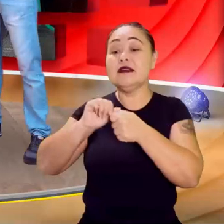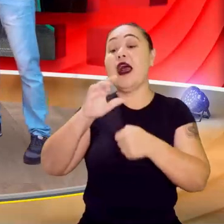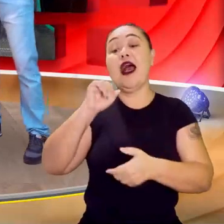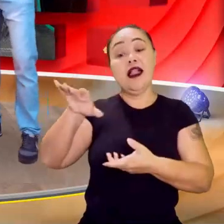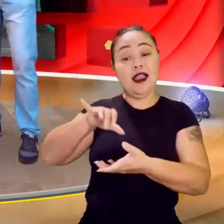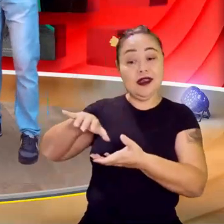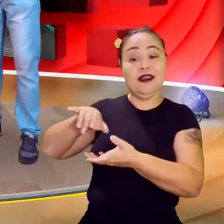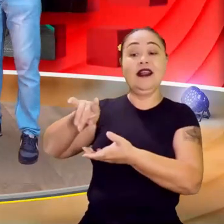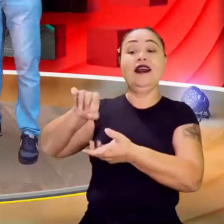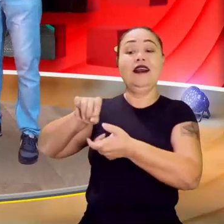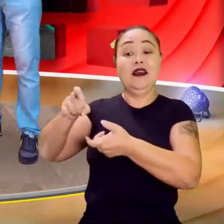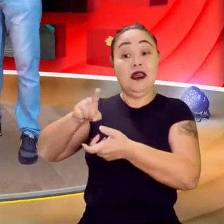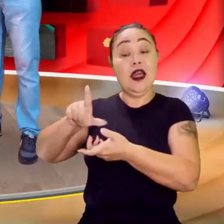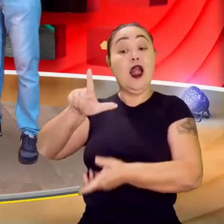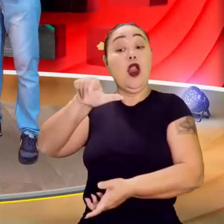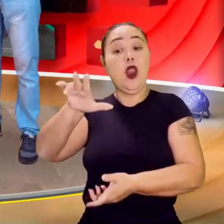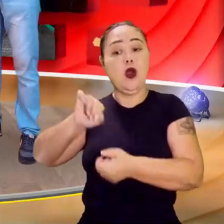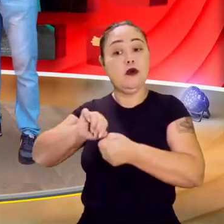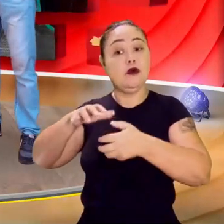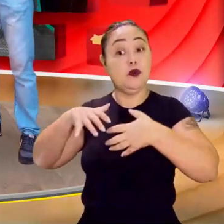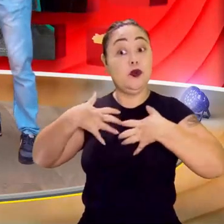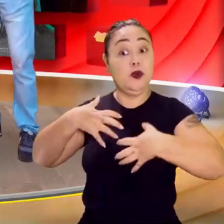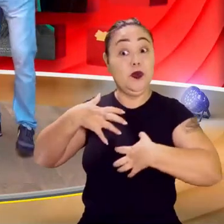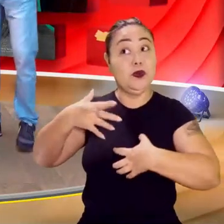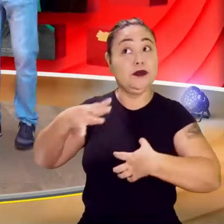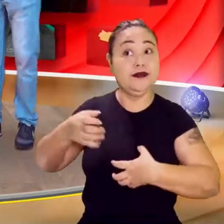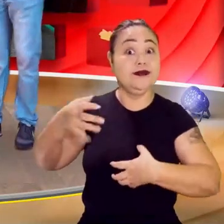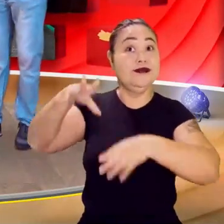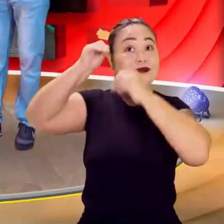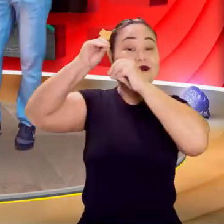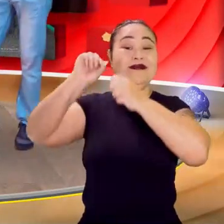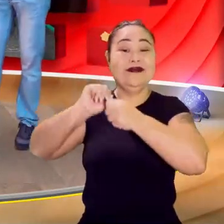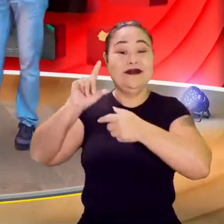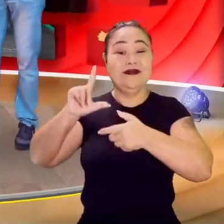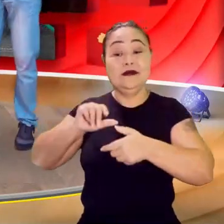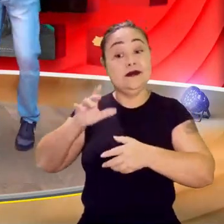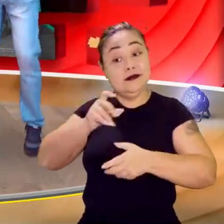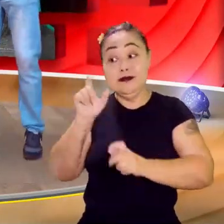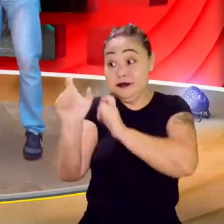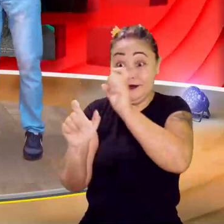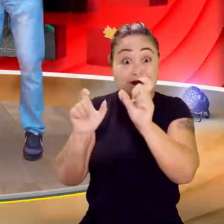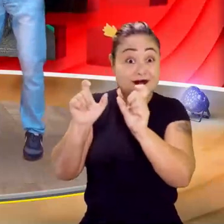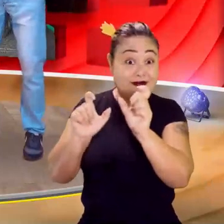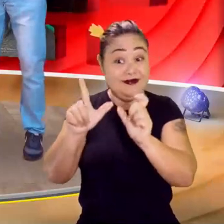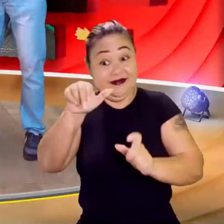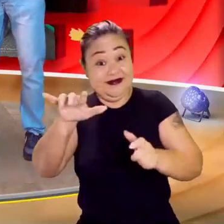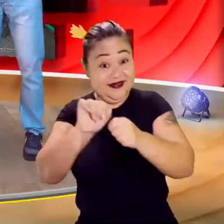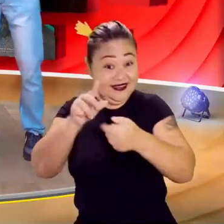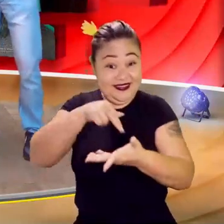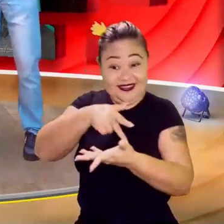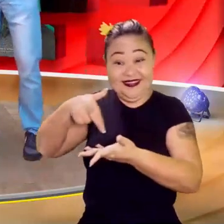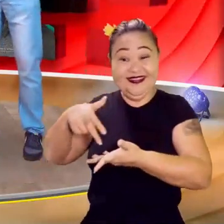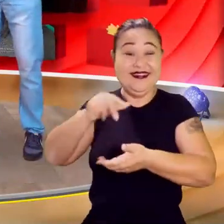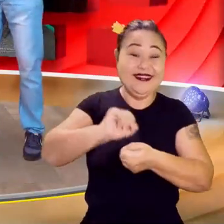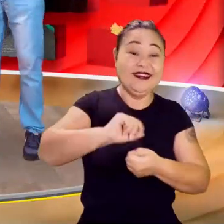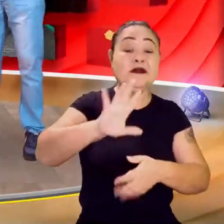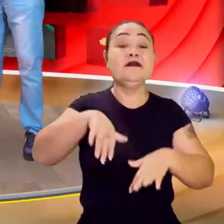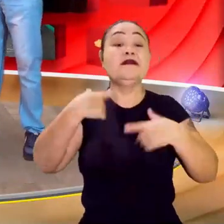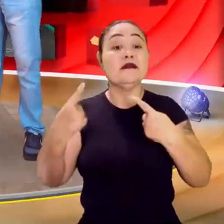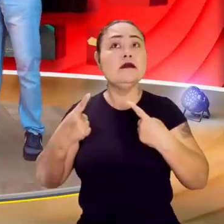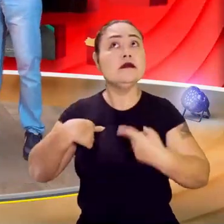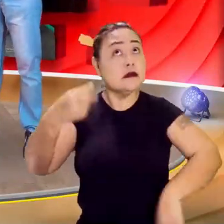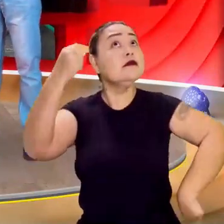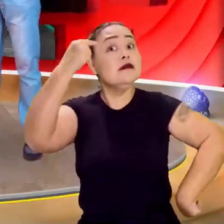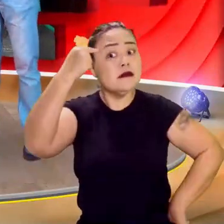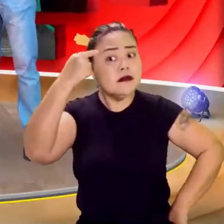Alexia? Alexia. É a Lucy. Vibração. Fala a palavra e a professora Lucy dá. Mas é porque